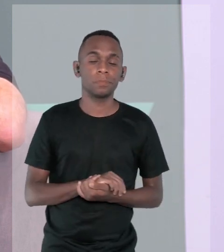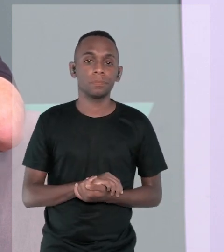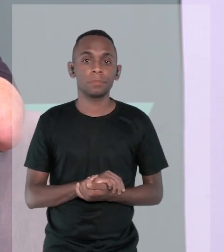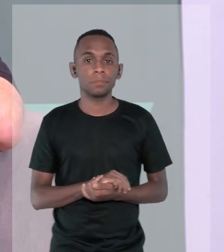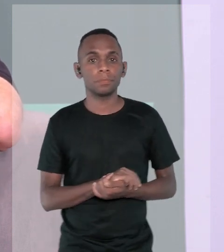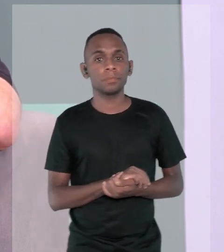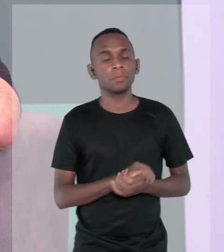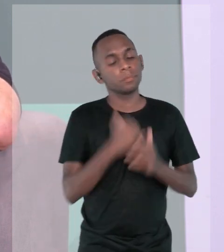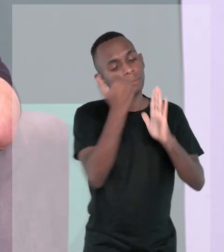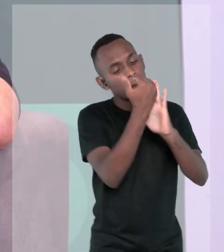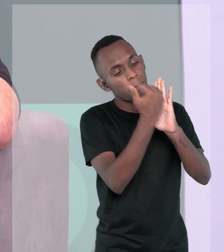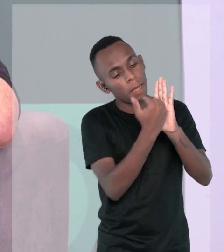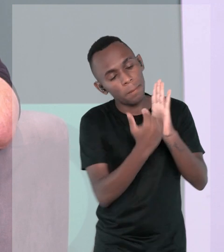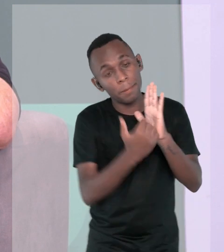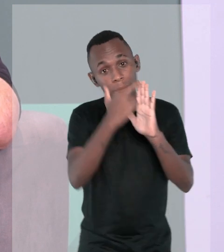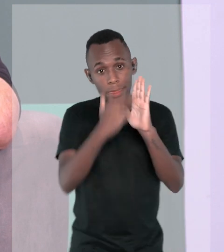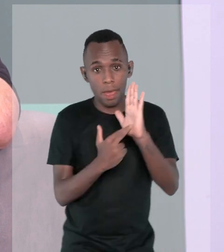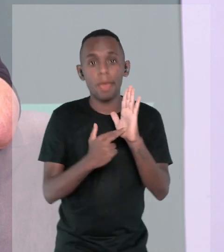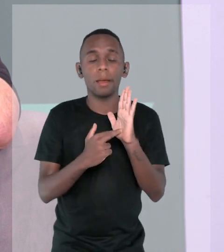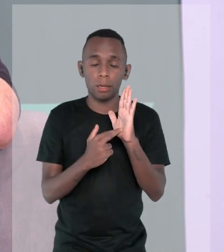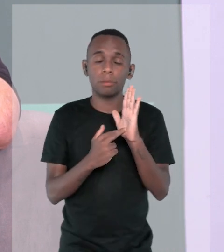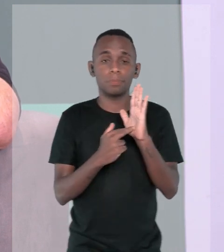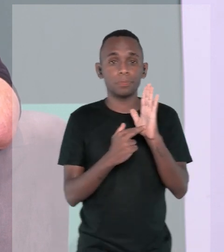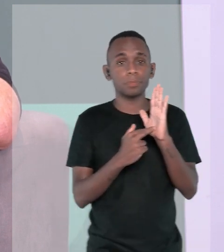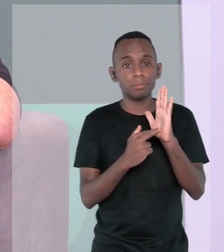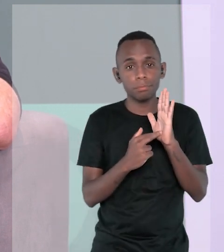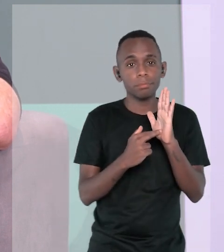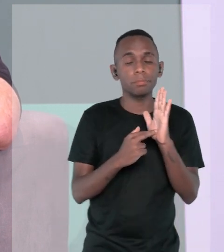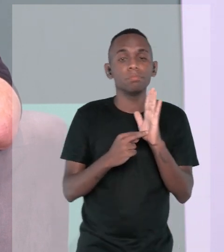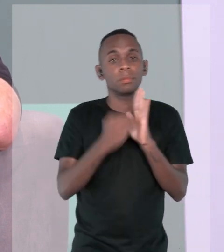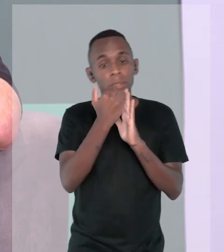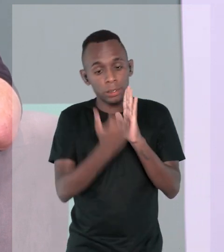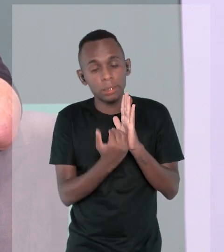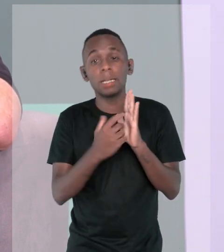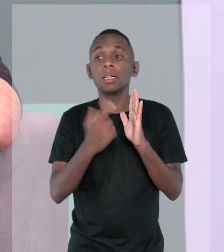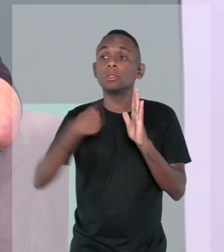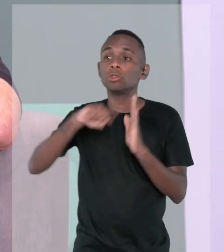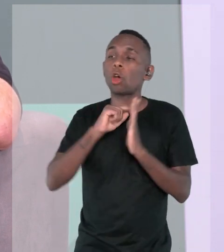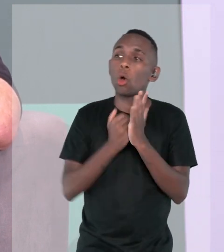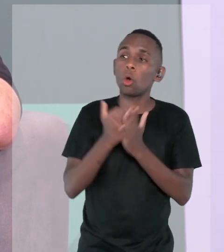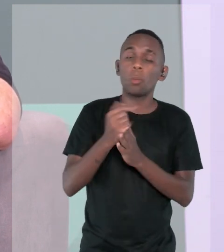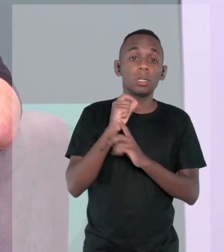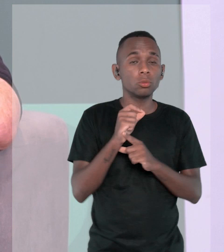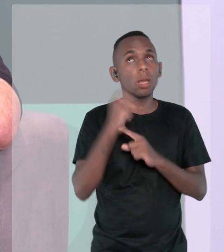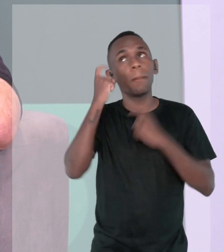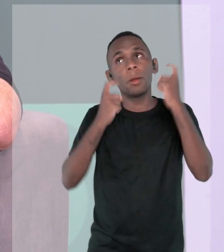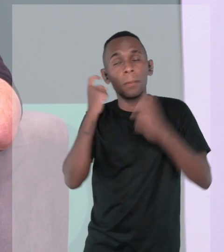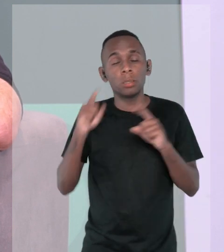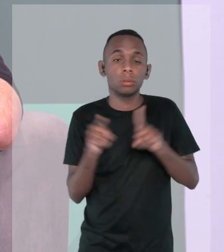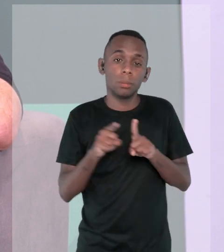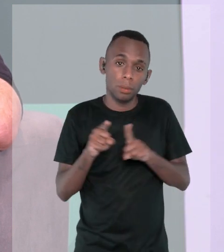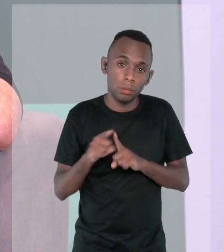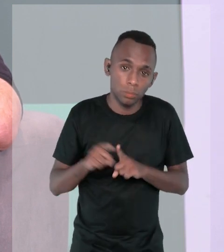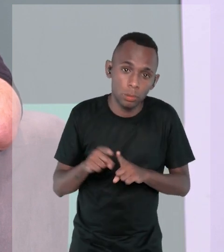além do manualzinho, da regra, do regulamento, da norma, a gente comece a se preocupar, as empresas